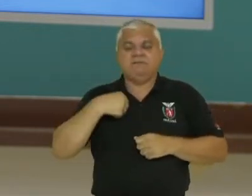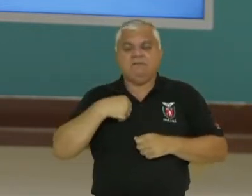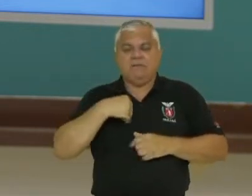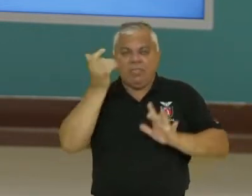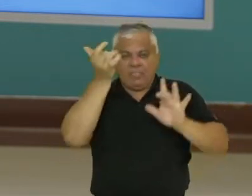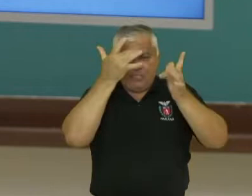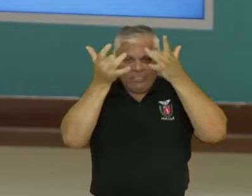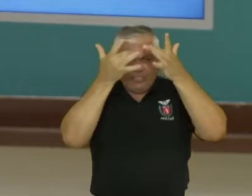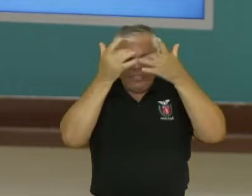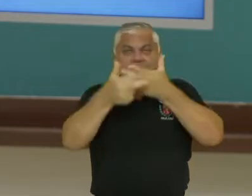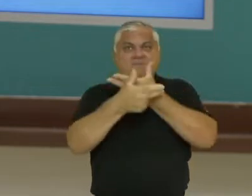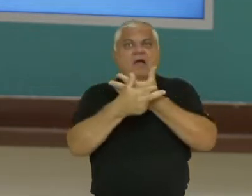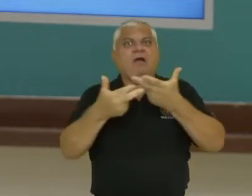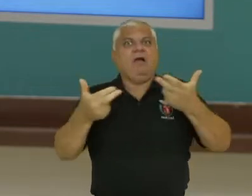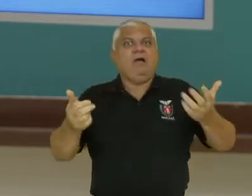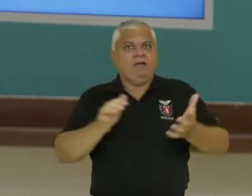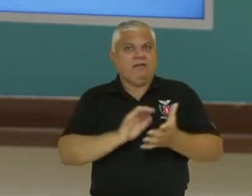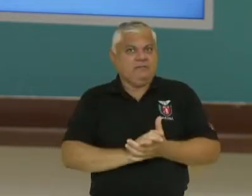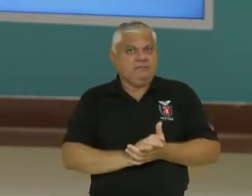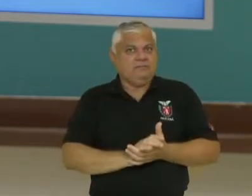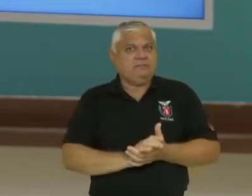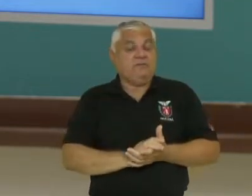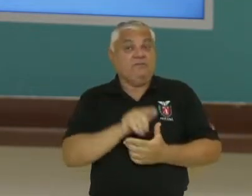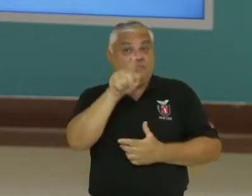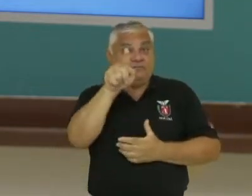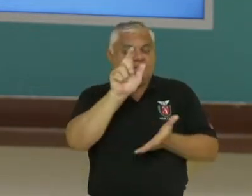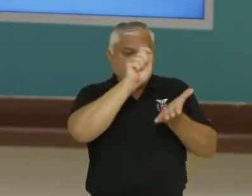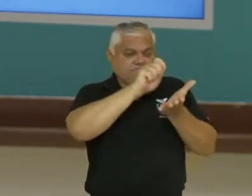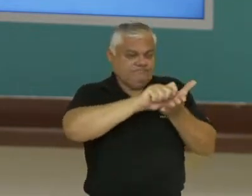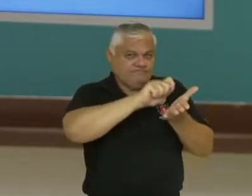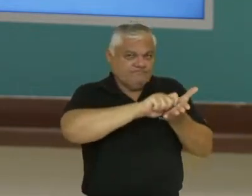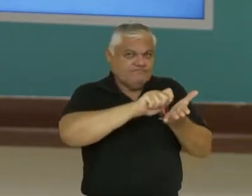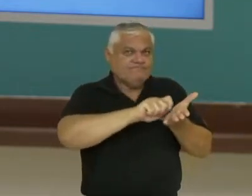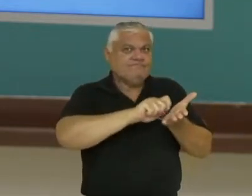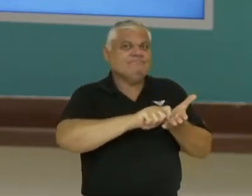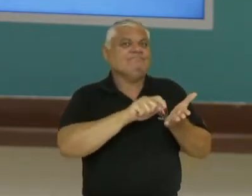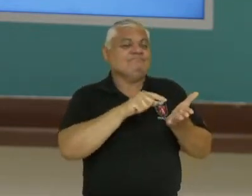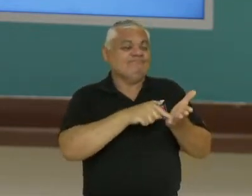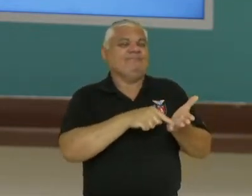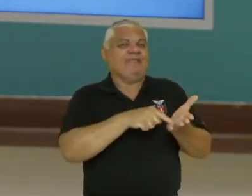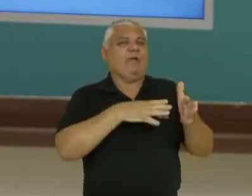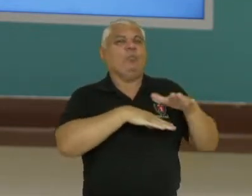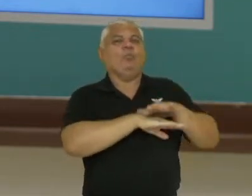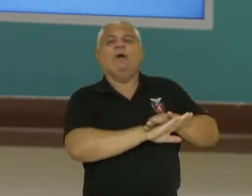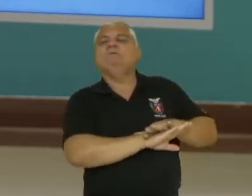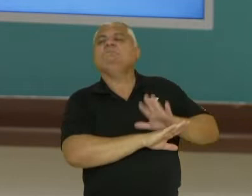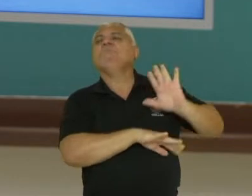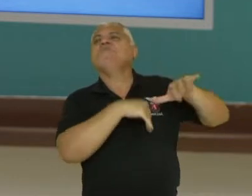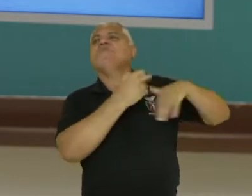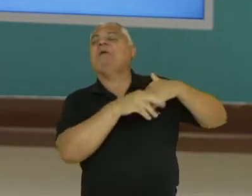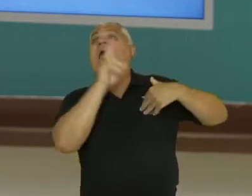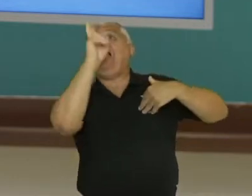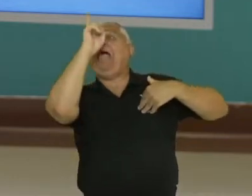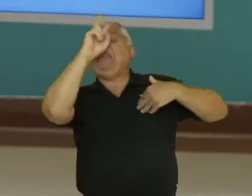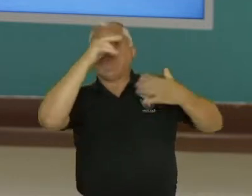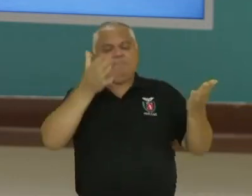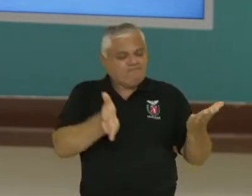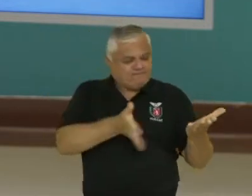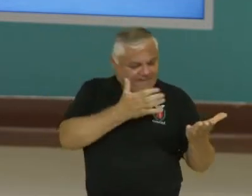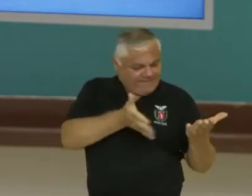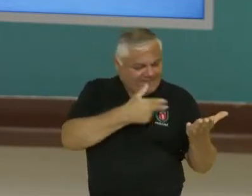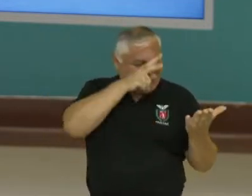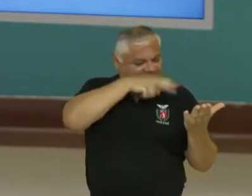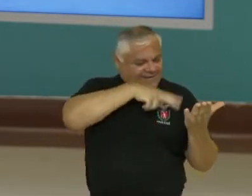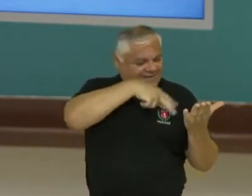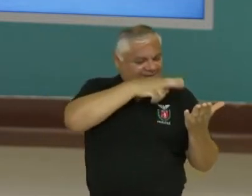não é verdade? Então, quando você registra, quando você anota, você volta às folhas do seu caderno e faz